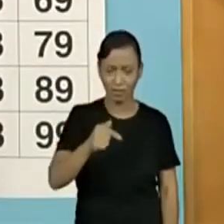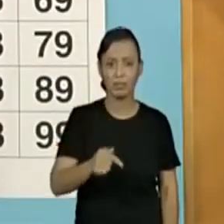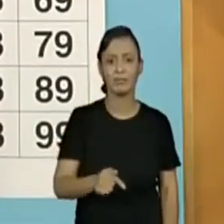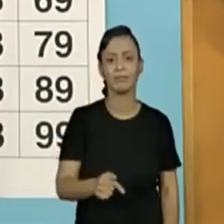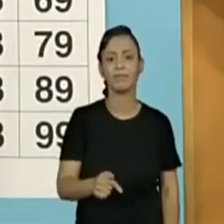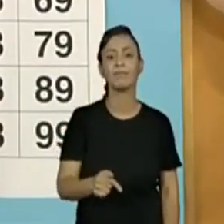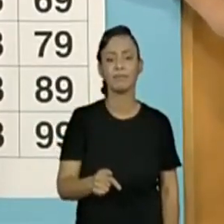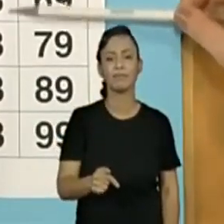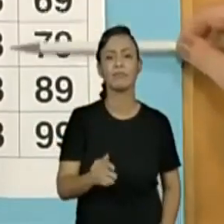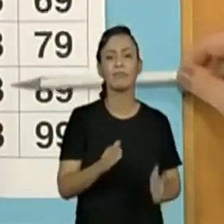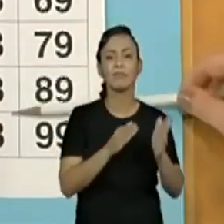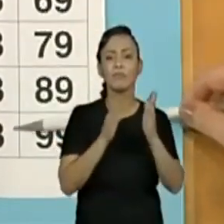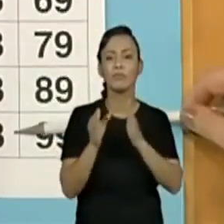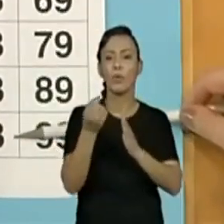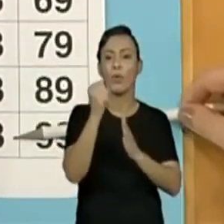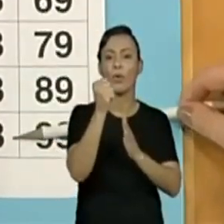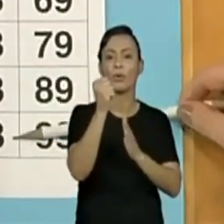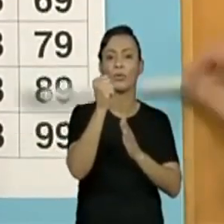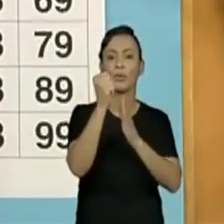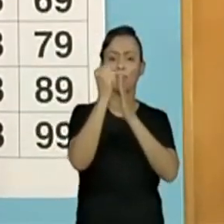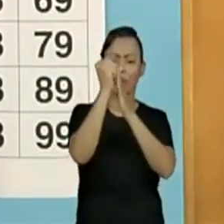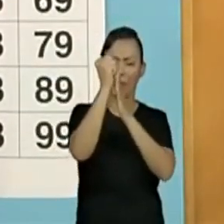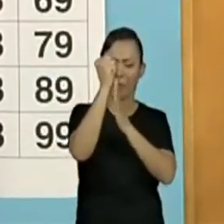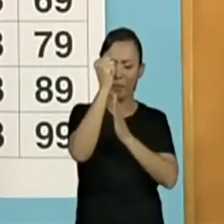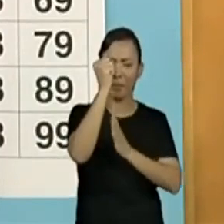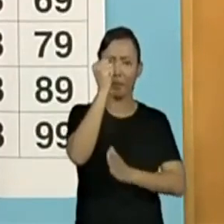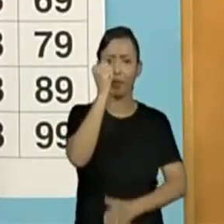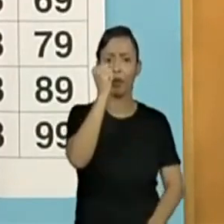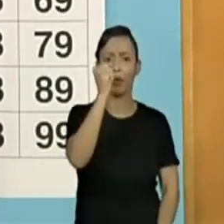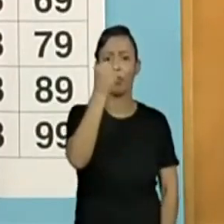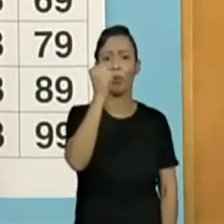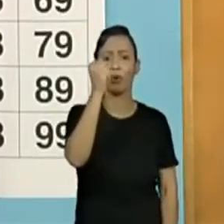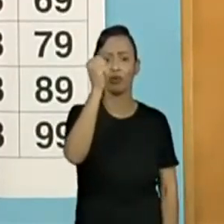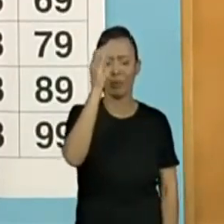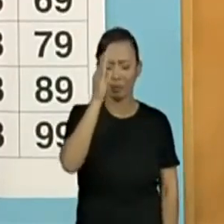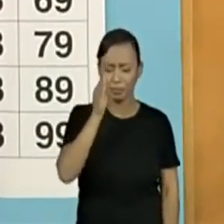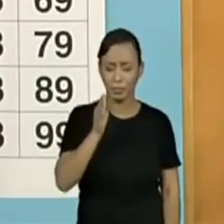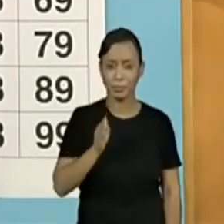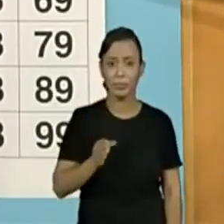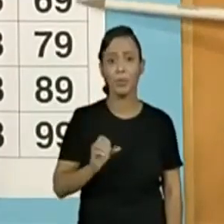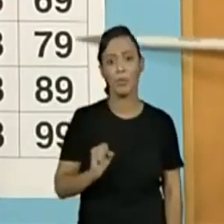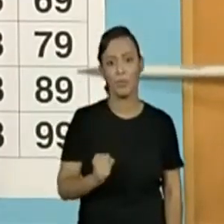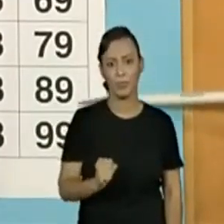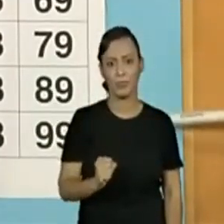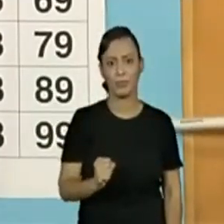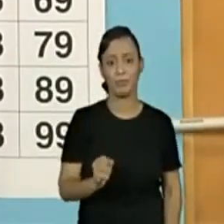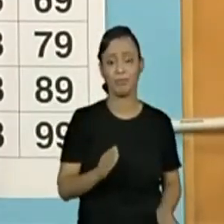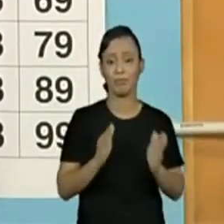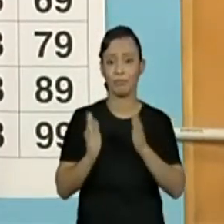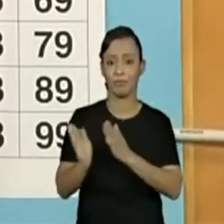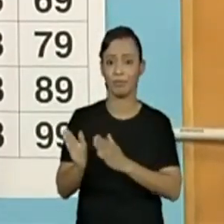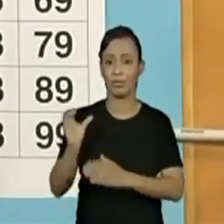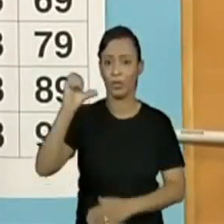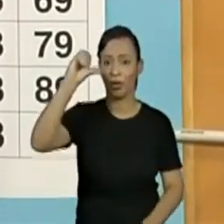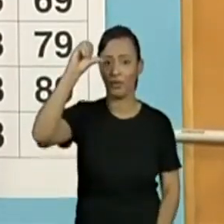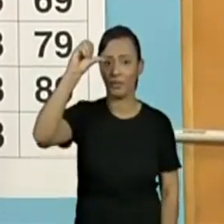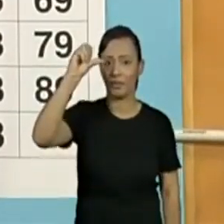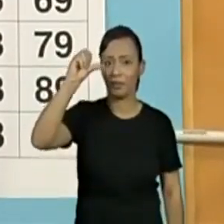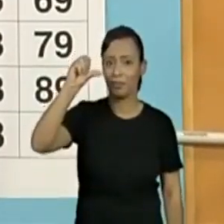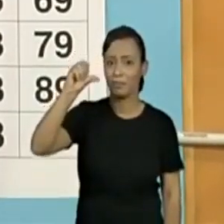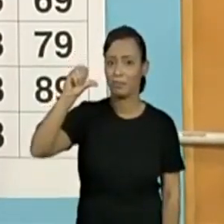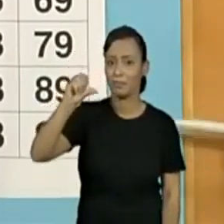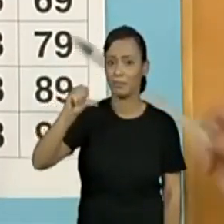coluna do 8, todos terminados em 8. E na coluna do 9, também todos terminam